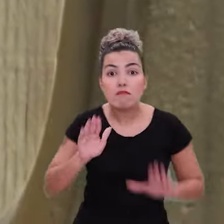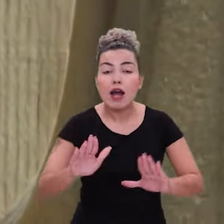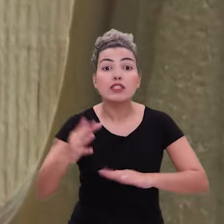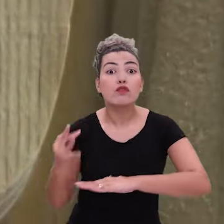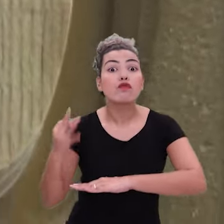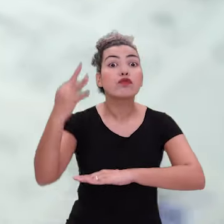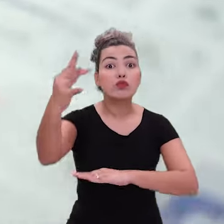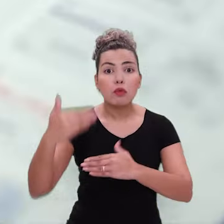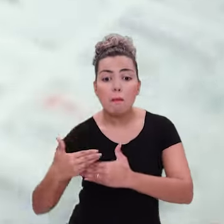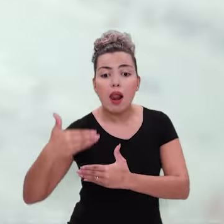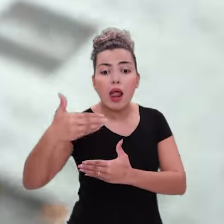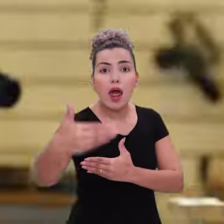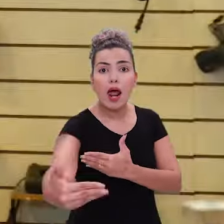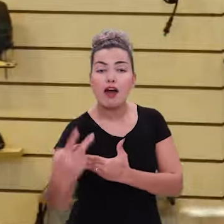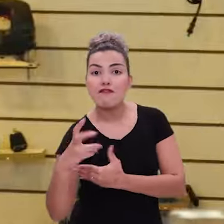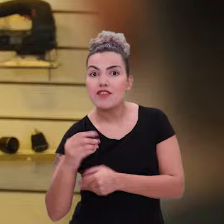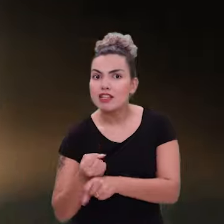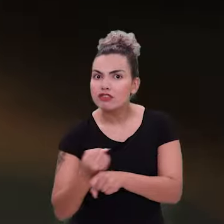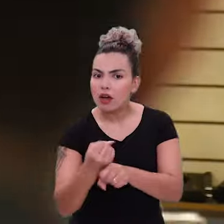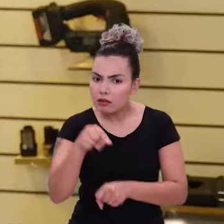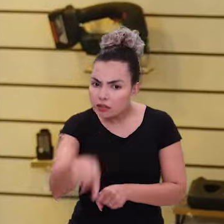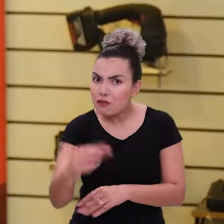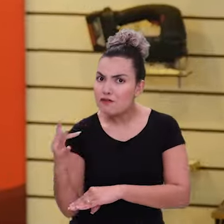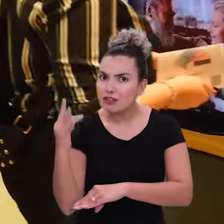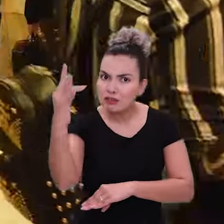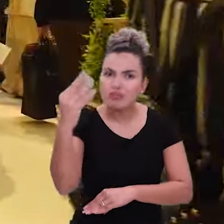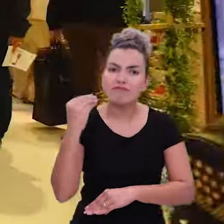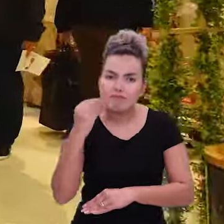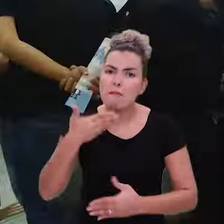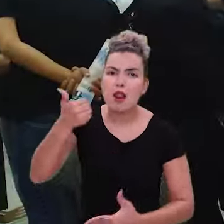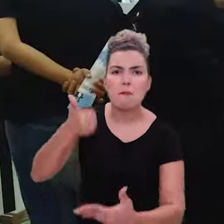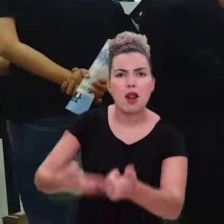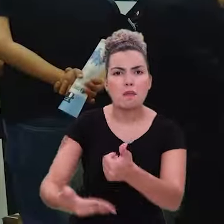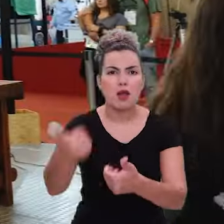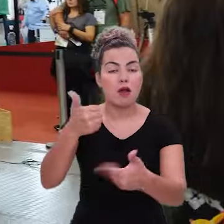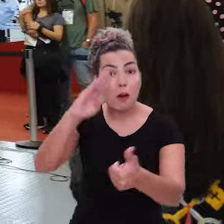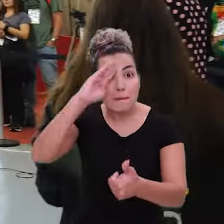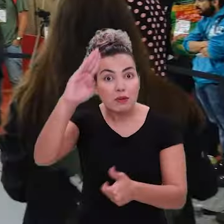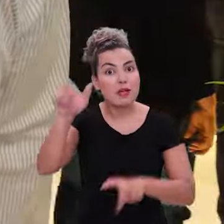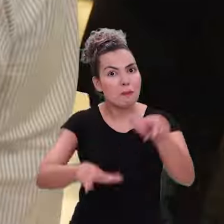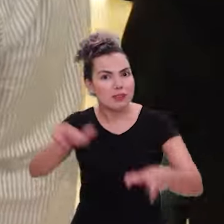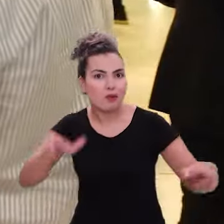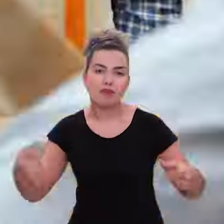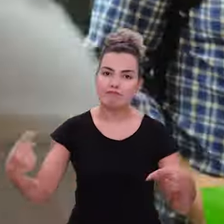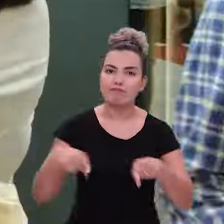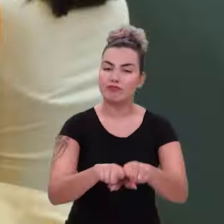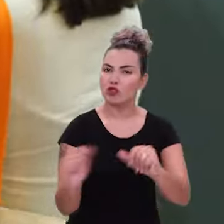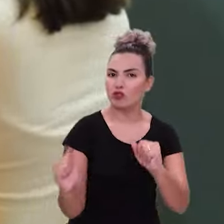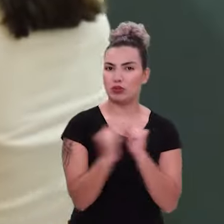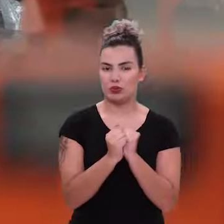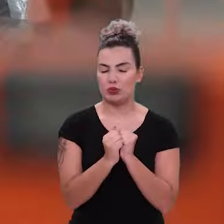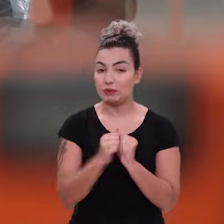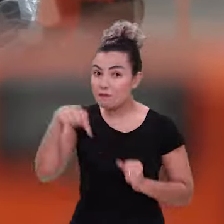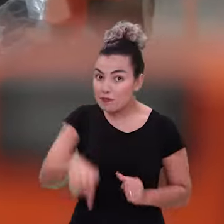mas pensando nos próximos 20 anos, temos um futuro ainda maior para alcançar ao lado das pessoas e parceiros que estão